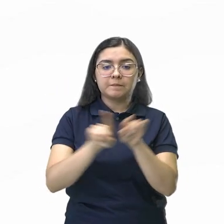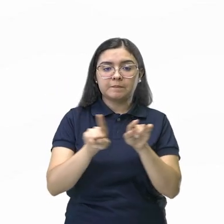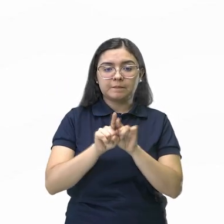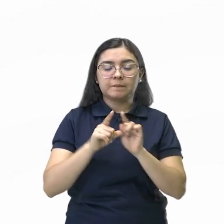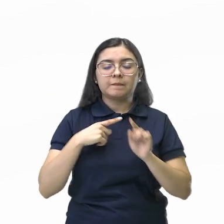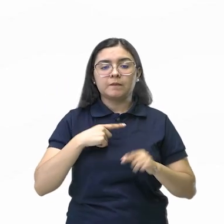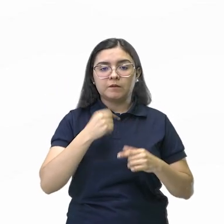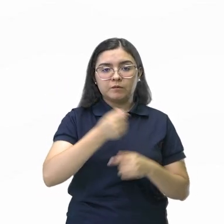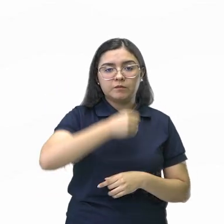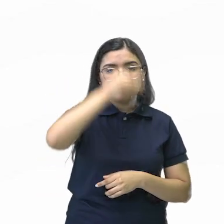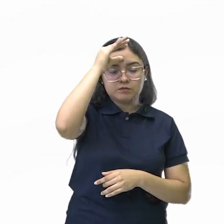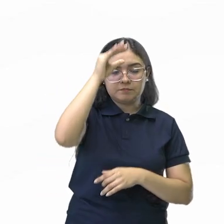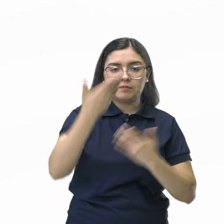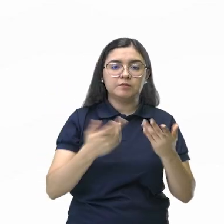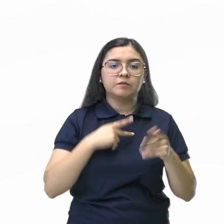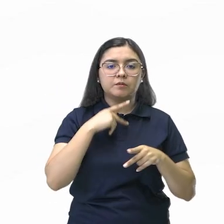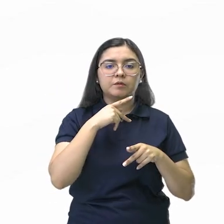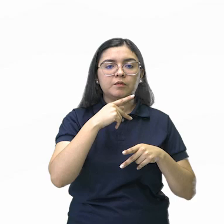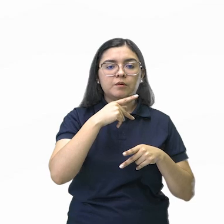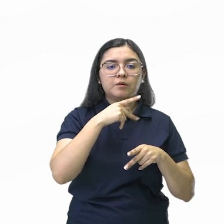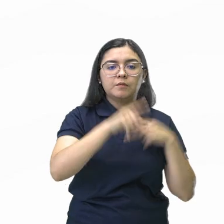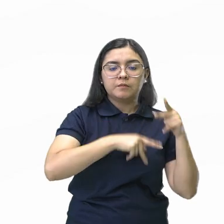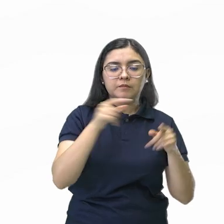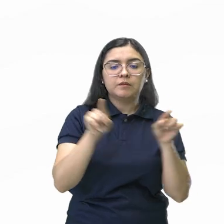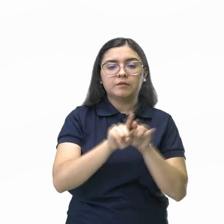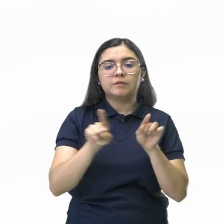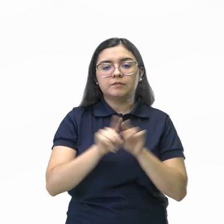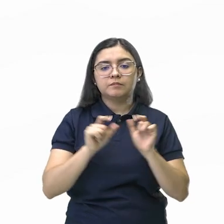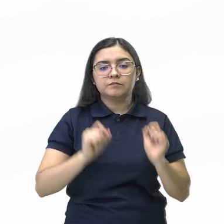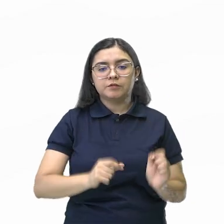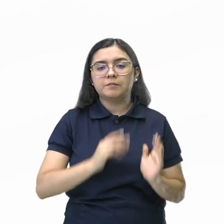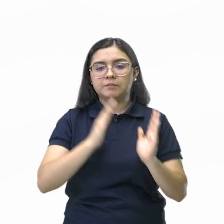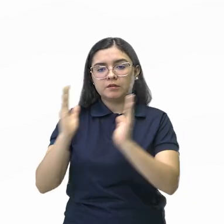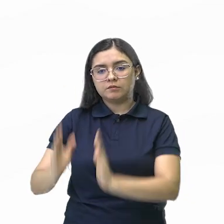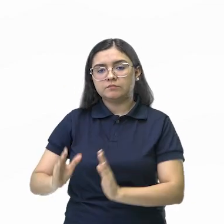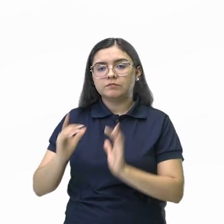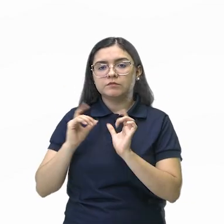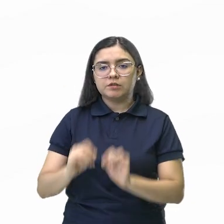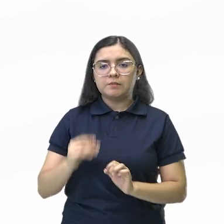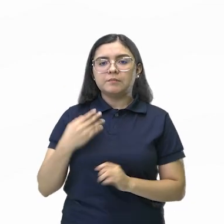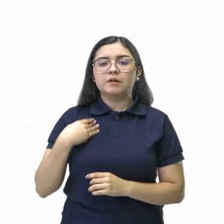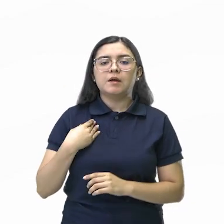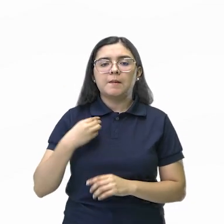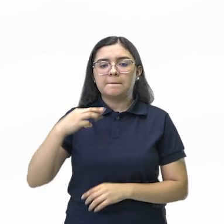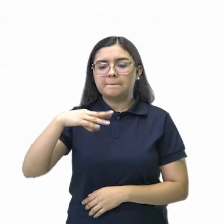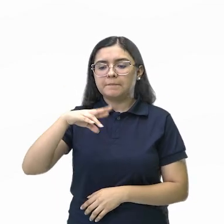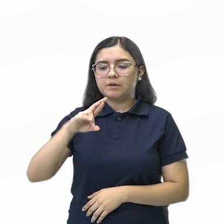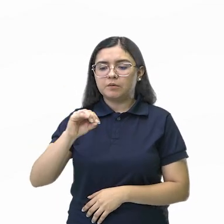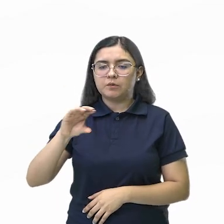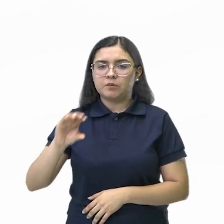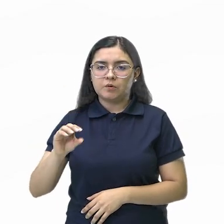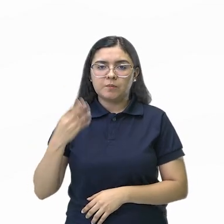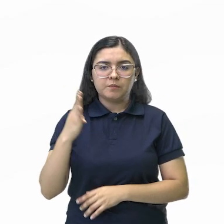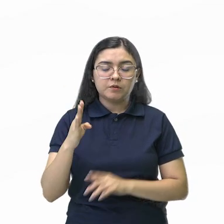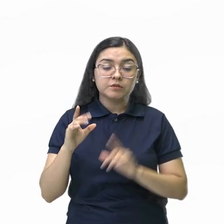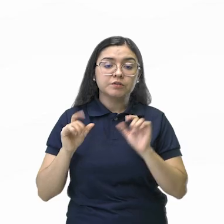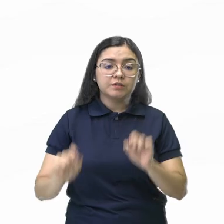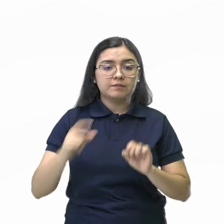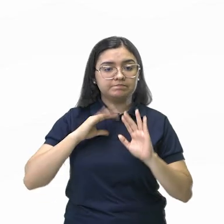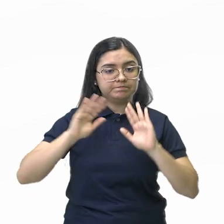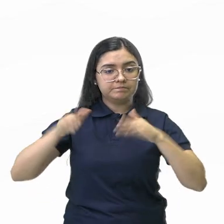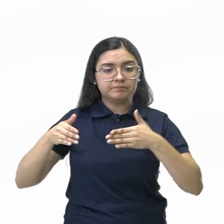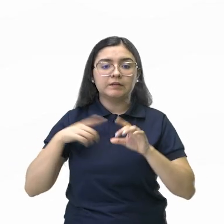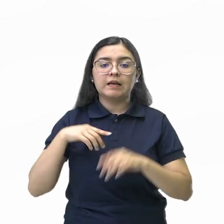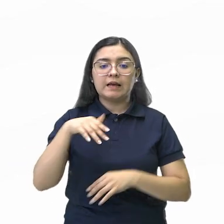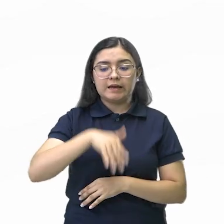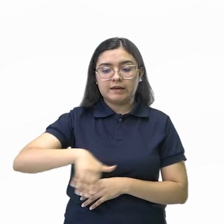empirismo definitivamente para a microbiologia aplicada. Olha como a gente já vai adentrando aí